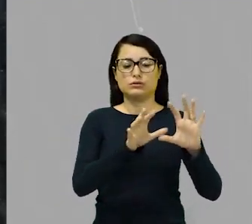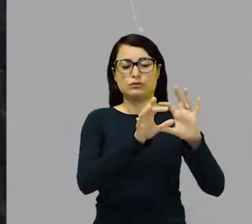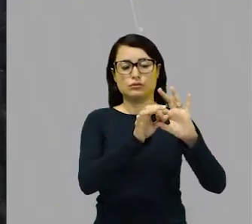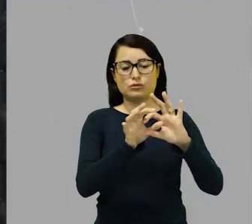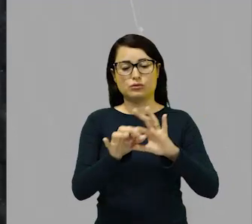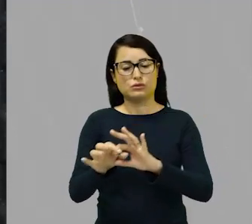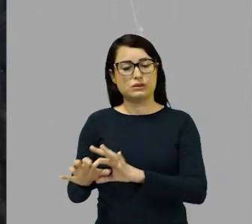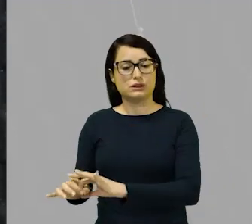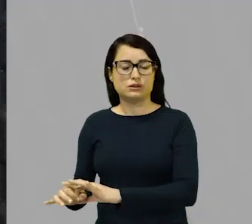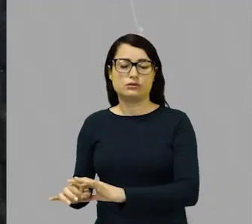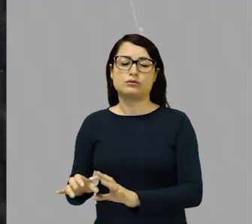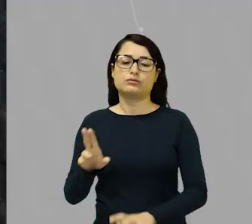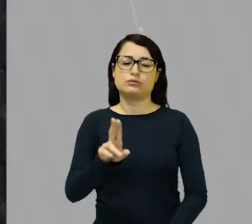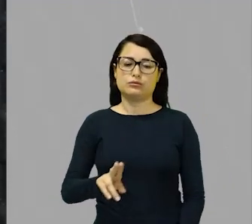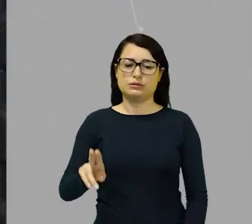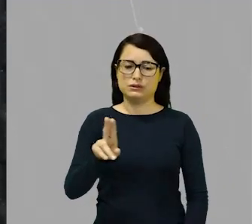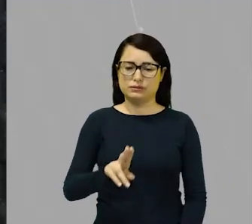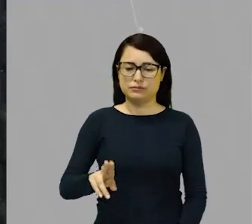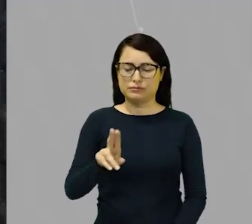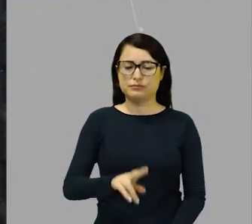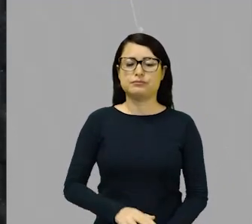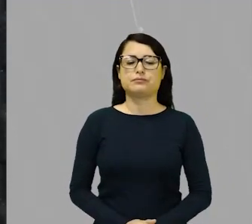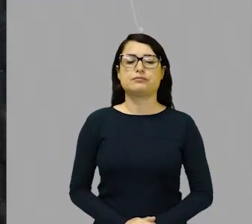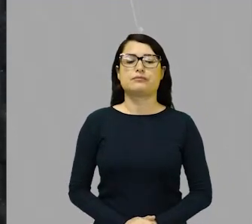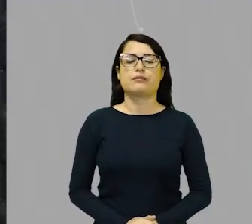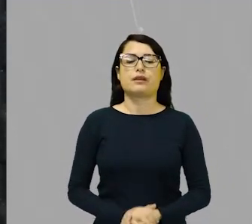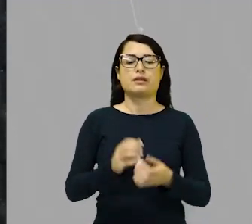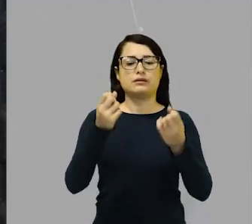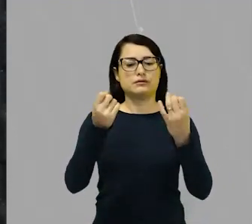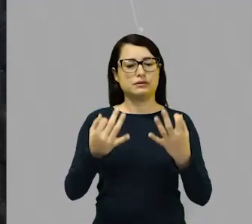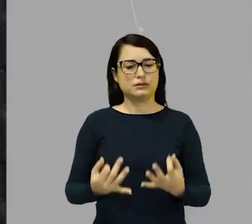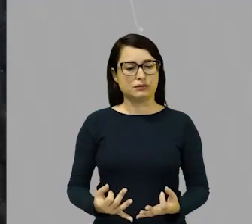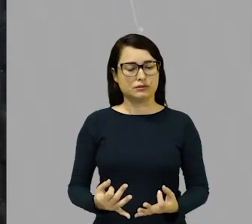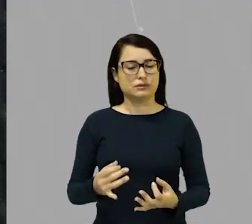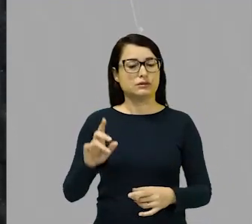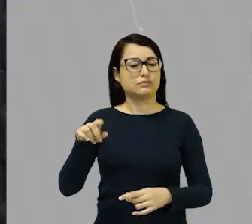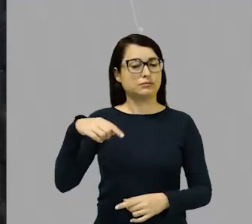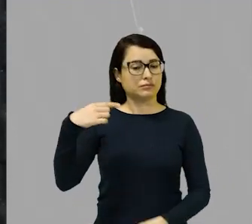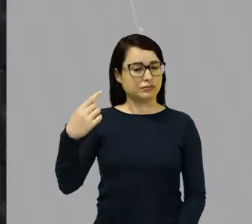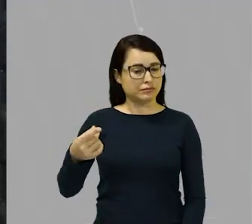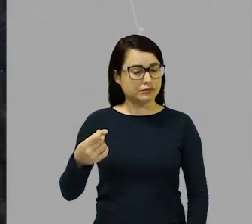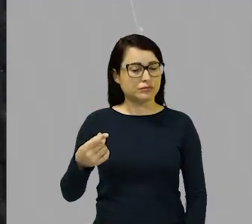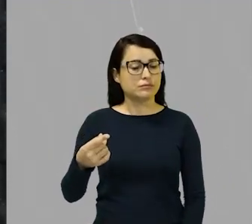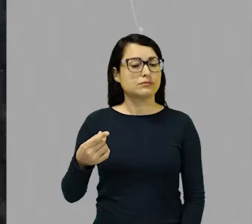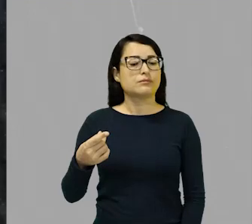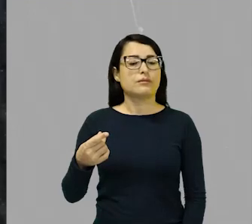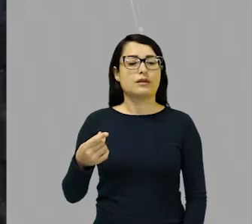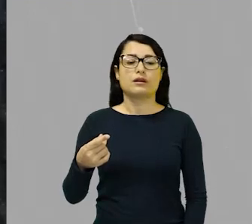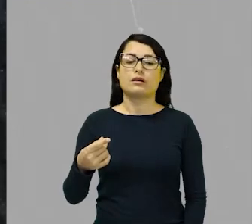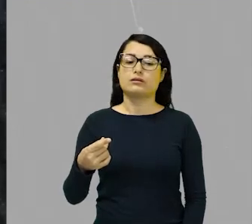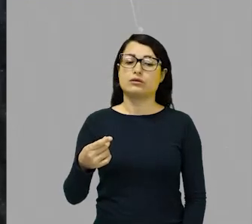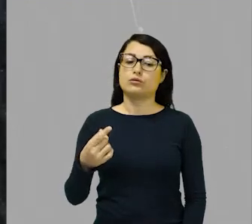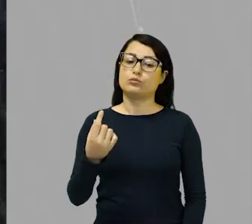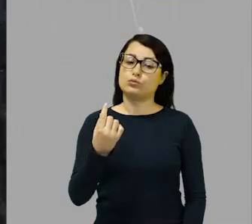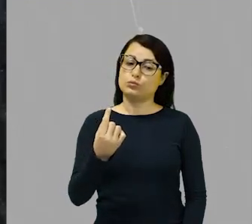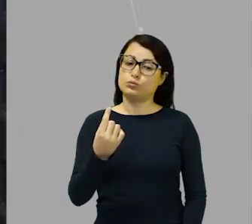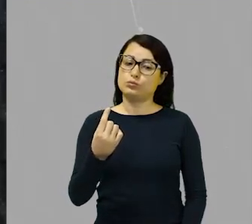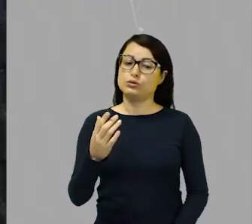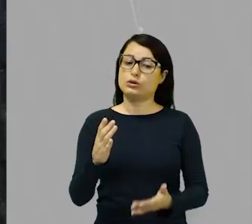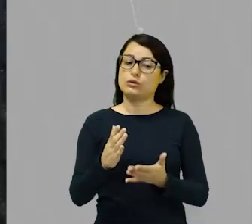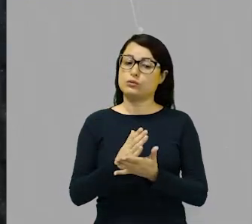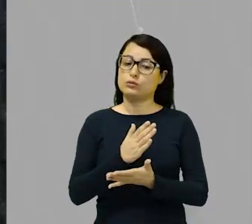contexto que você utiliza. Tá? Isso aqui que eu vou te falar daqui a pouco é só um dos